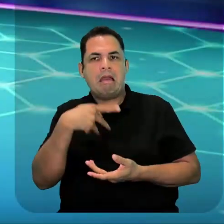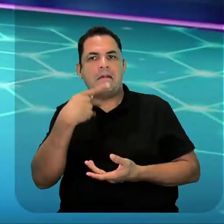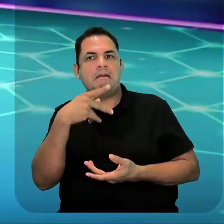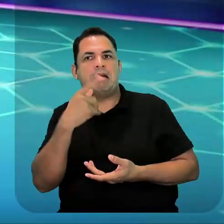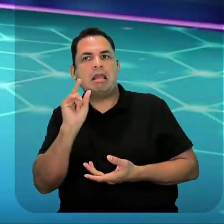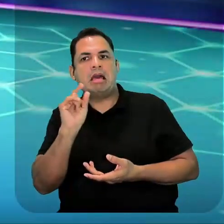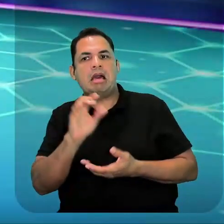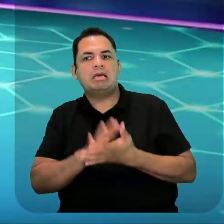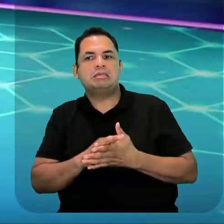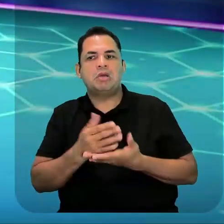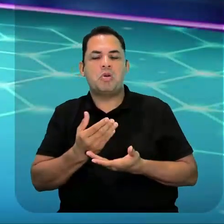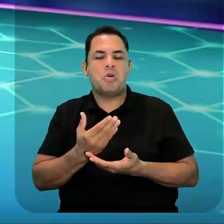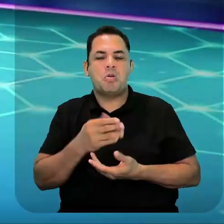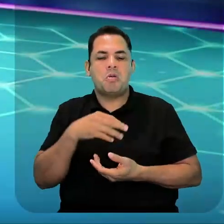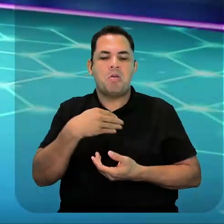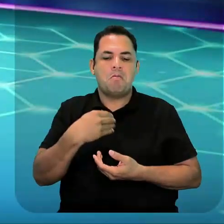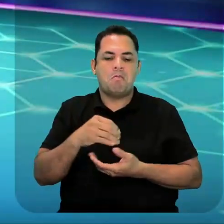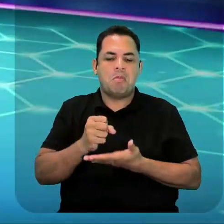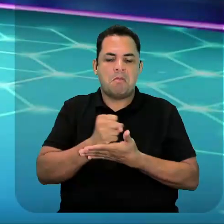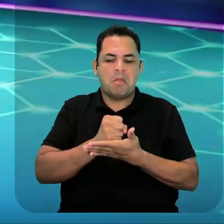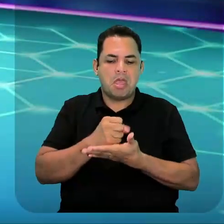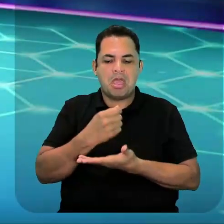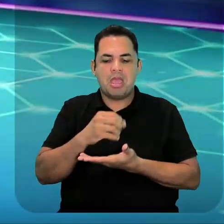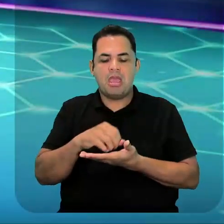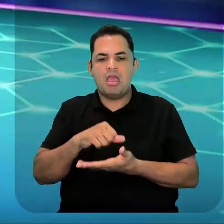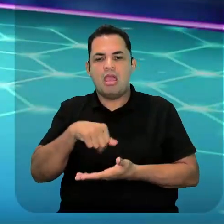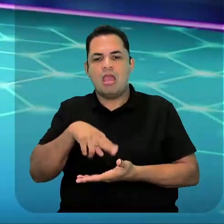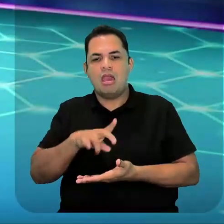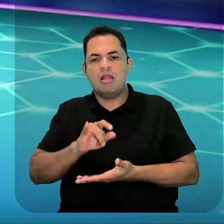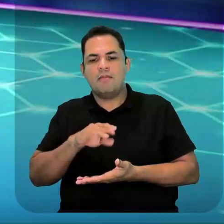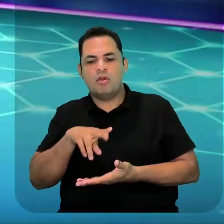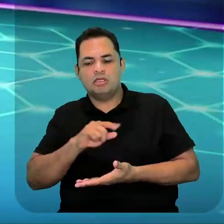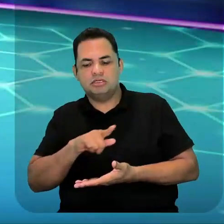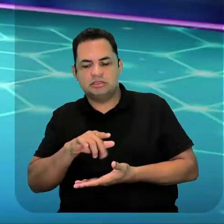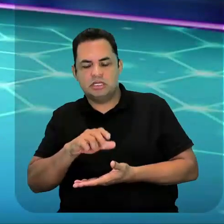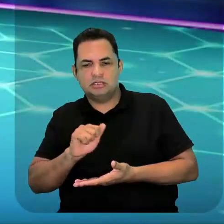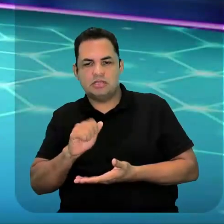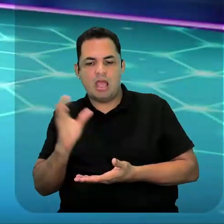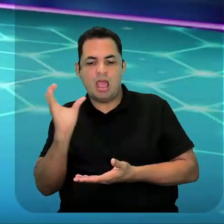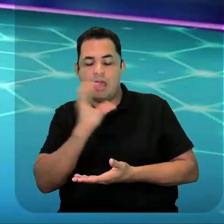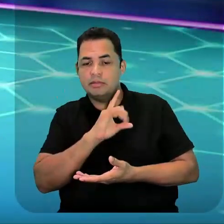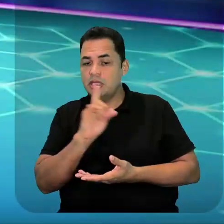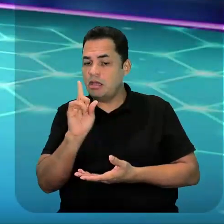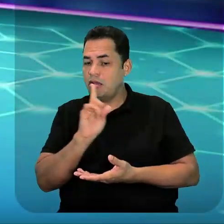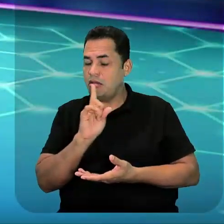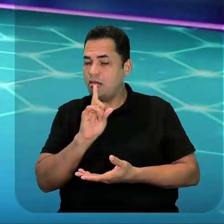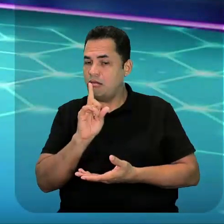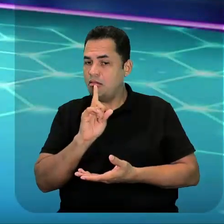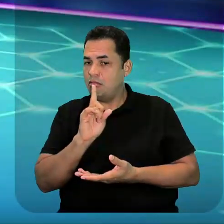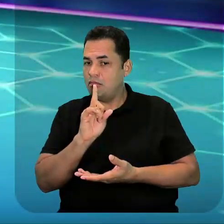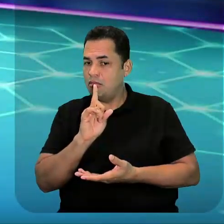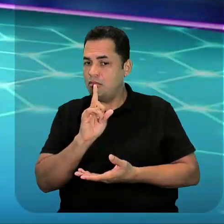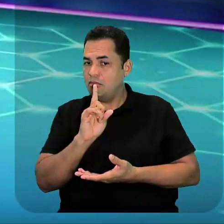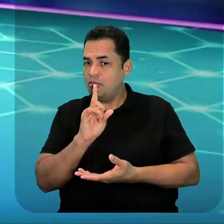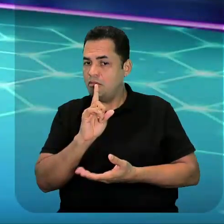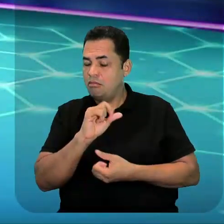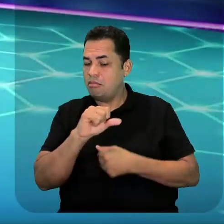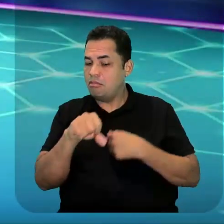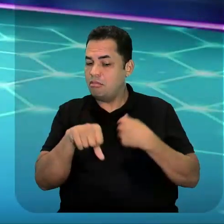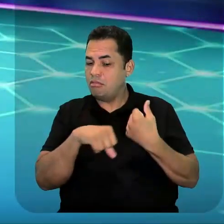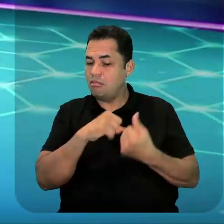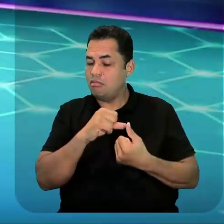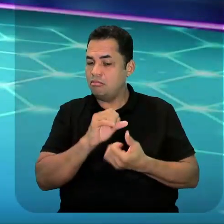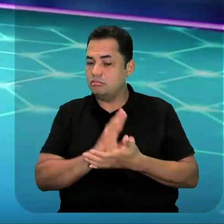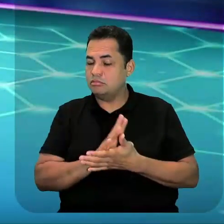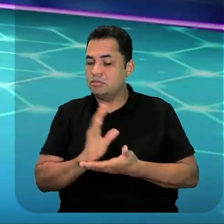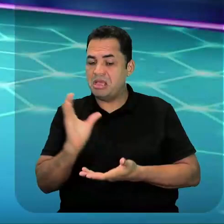se eu tomar anabolizante eu vou ficar bombadão mais rápido, então eu vou tomar. Não, ao contrário, é uma pressa